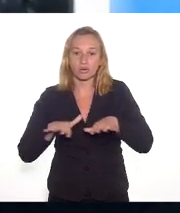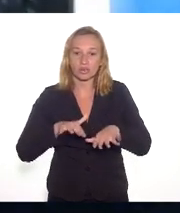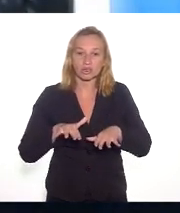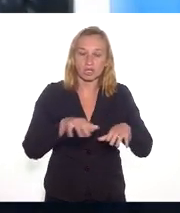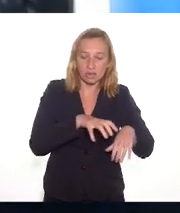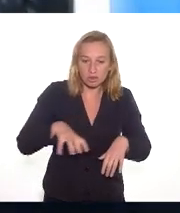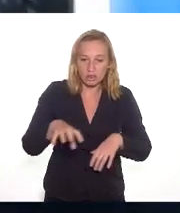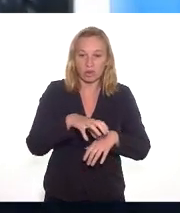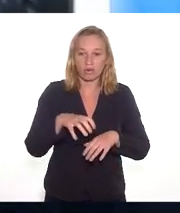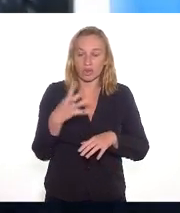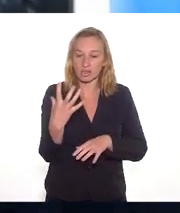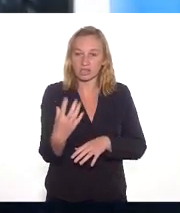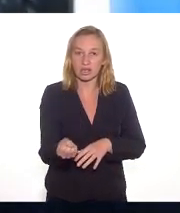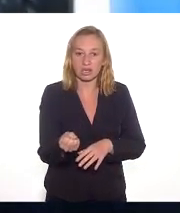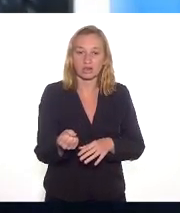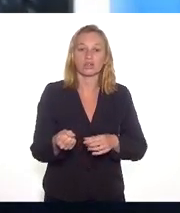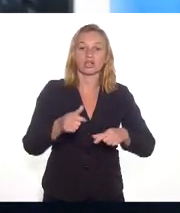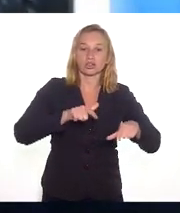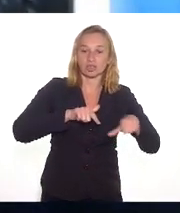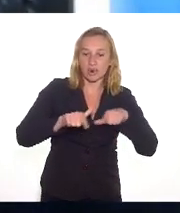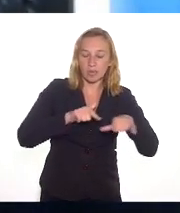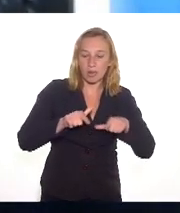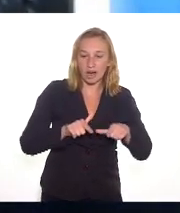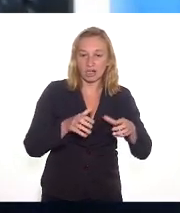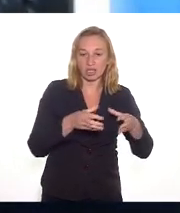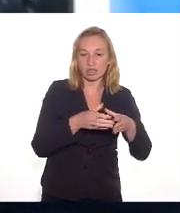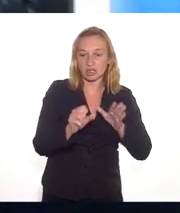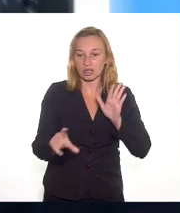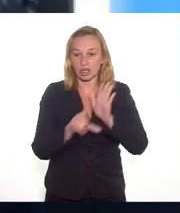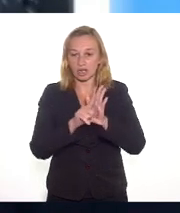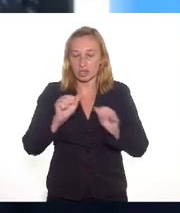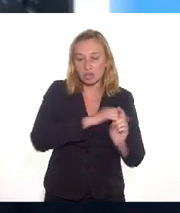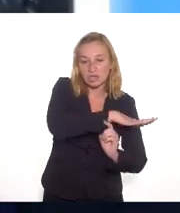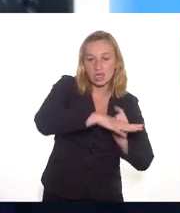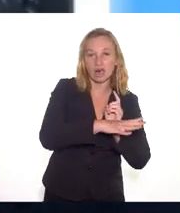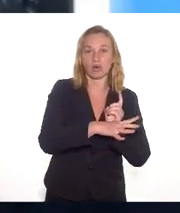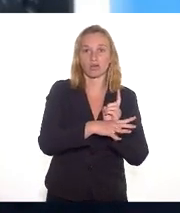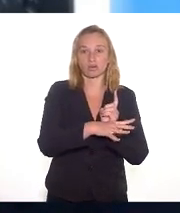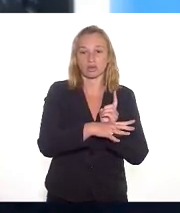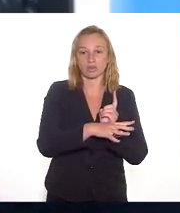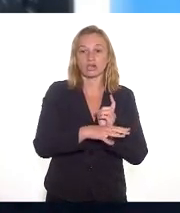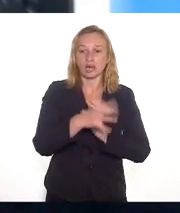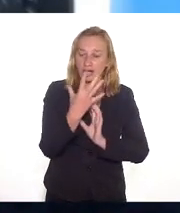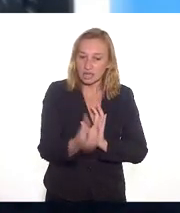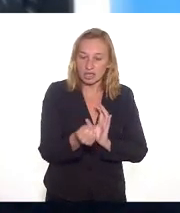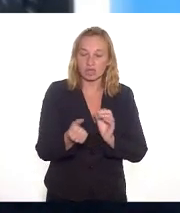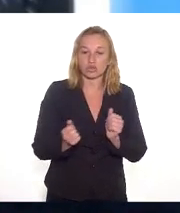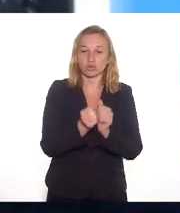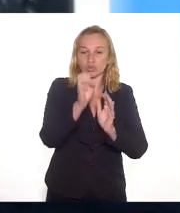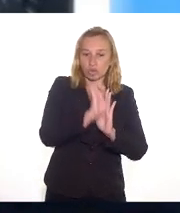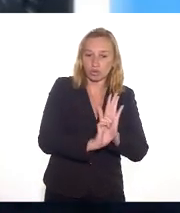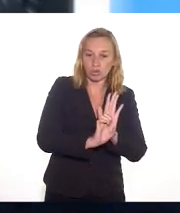Regional, favorável. De Trabalho, Legislação Social, Seguridade Social, favorável com